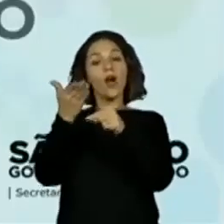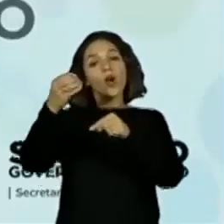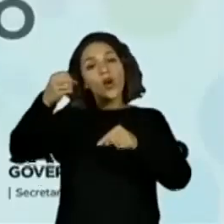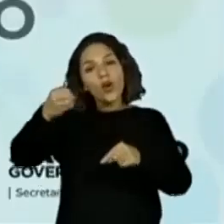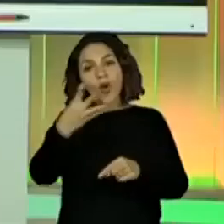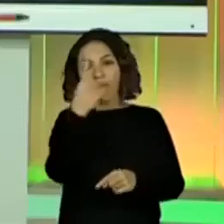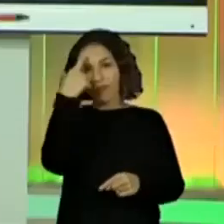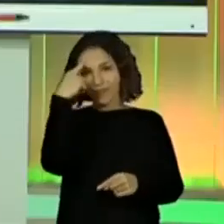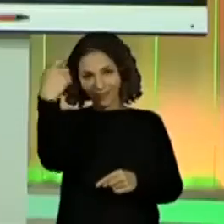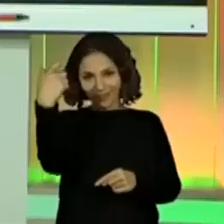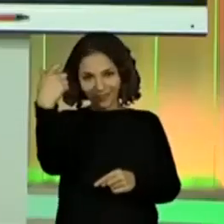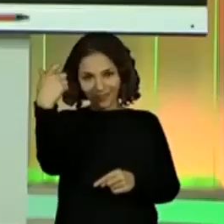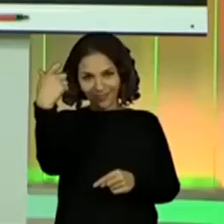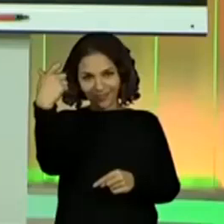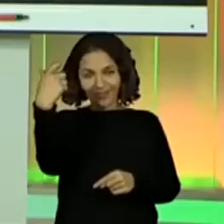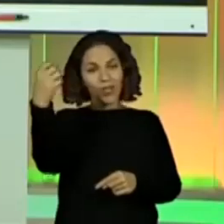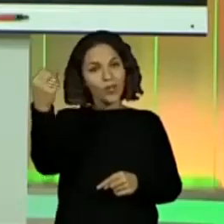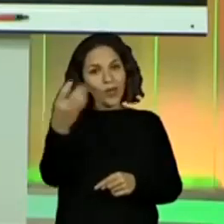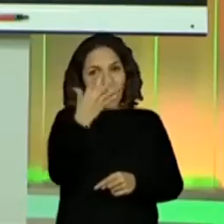um novo